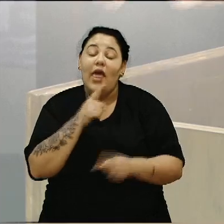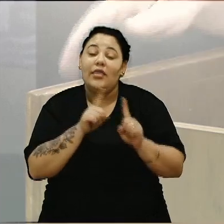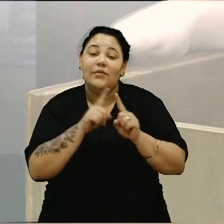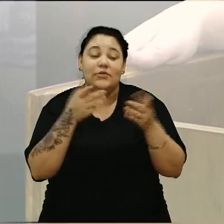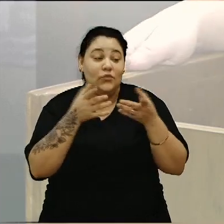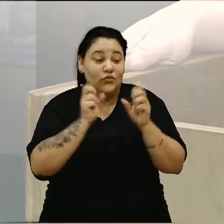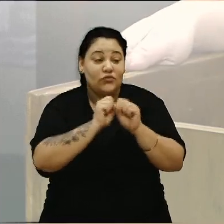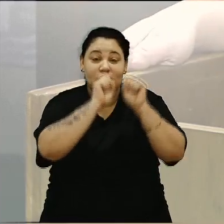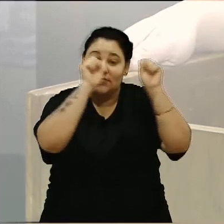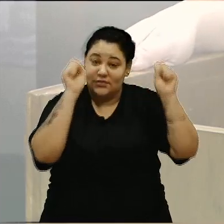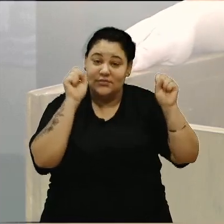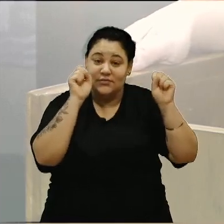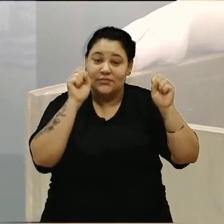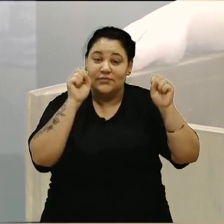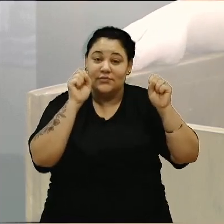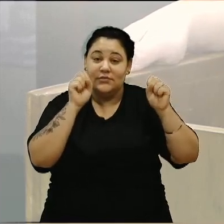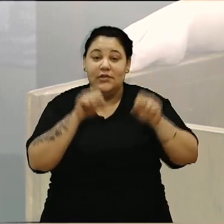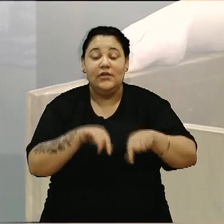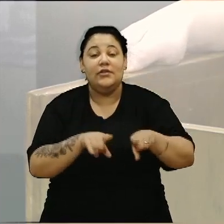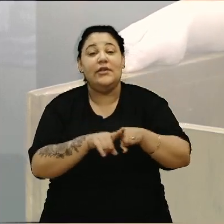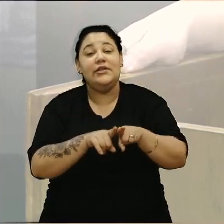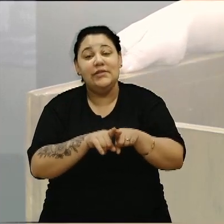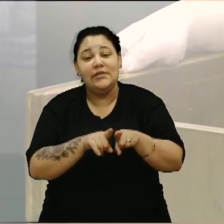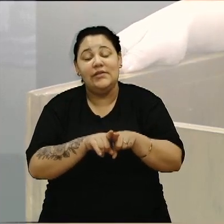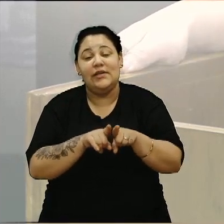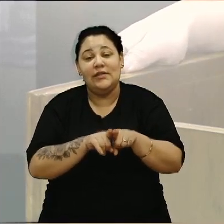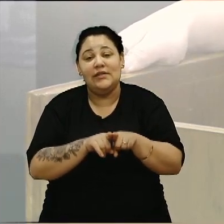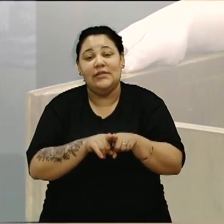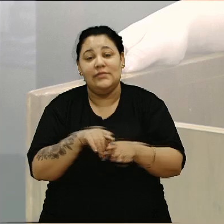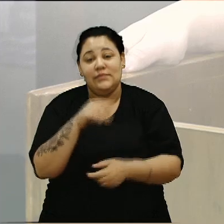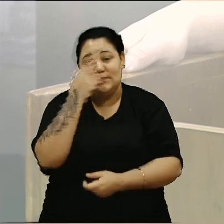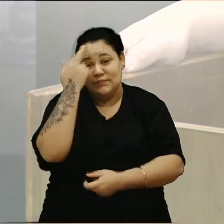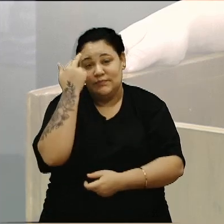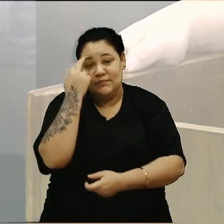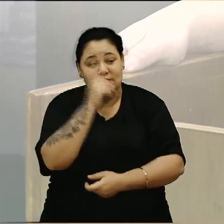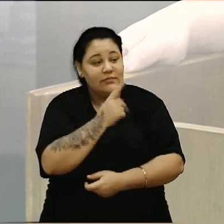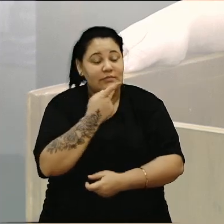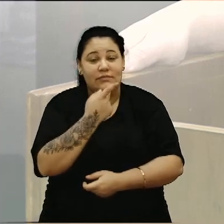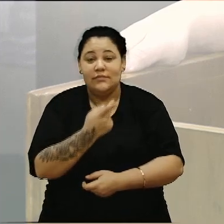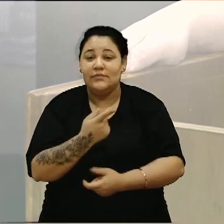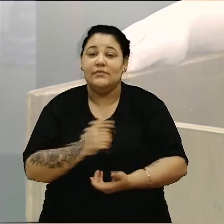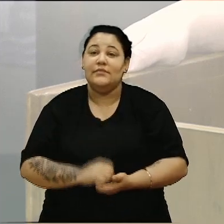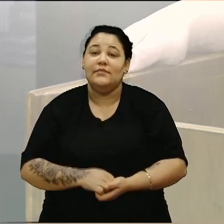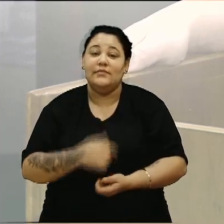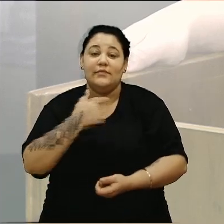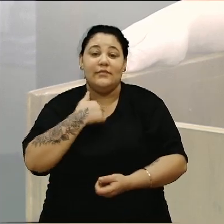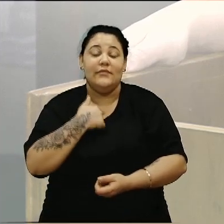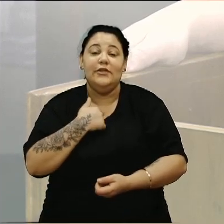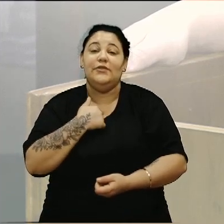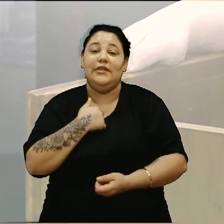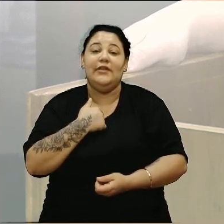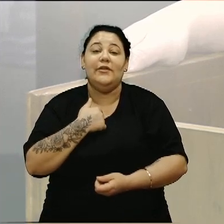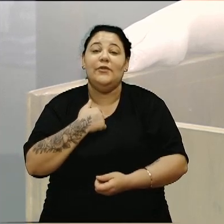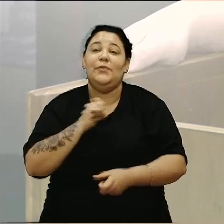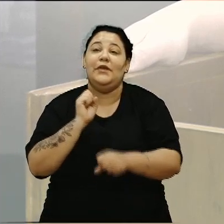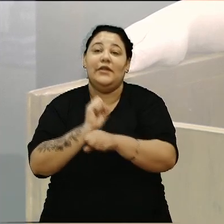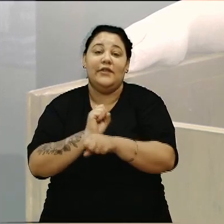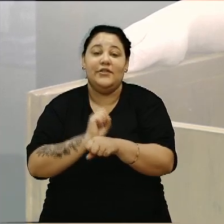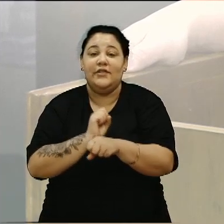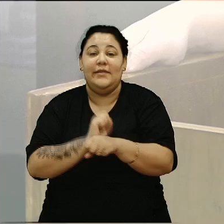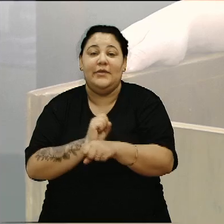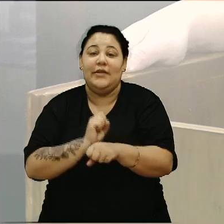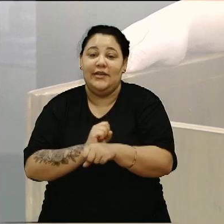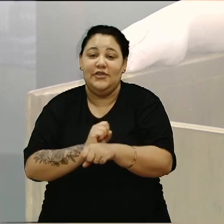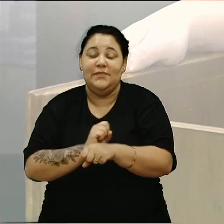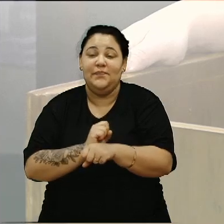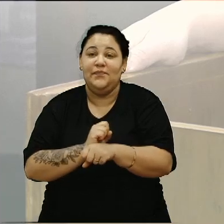manhã, vereador Rafael Bueno, o senhor foi bem quando falou assim, ó, parece que, e eu me espelho, sabe quem tem mais experiência do que eu.